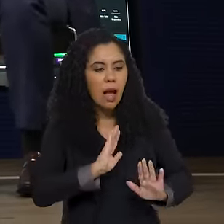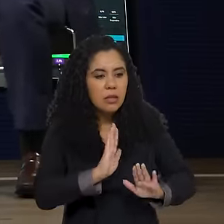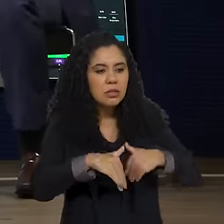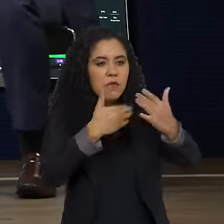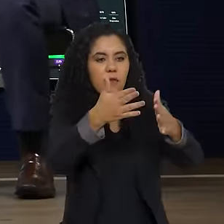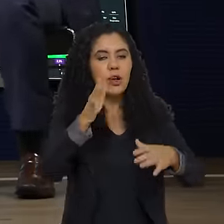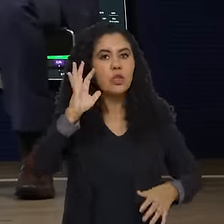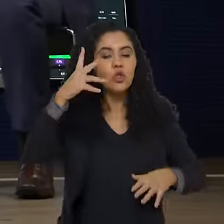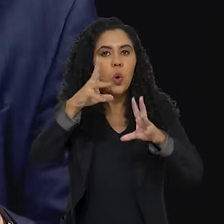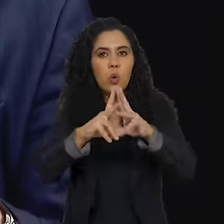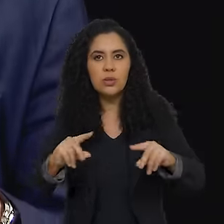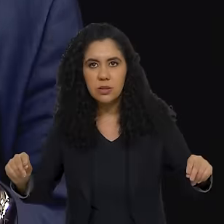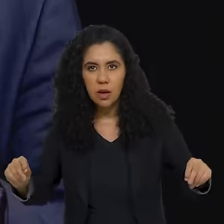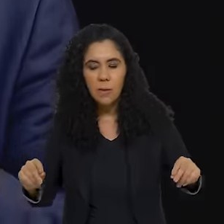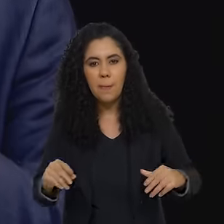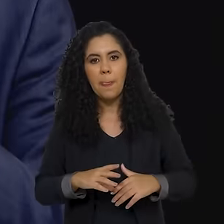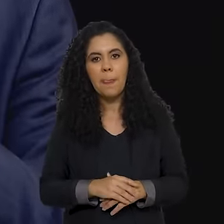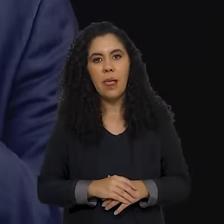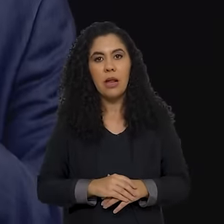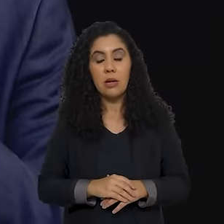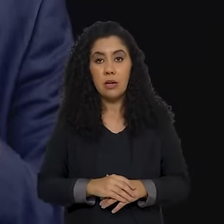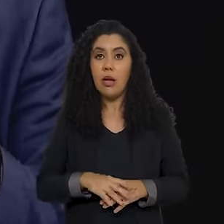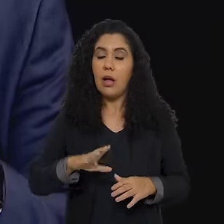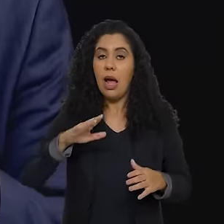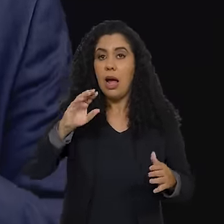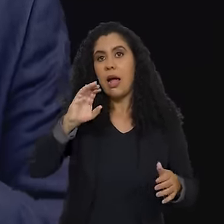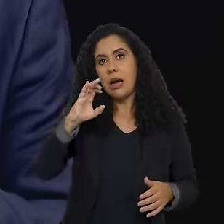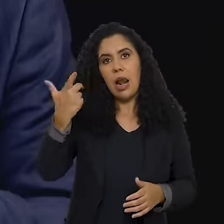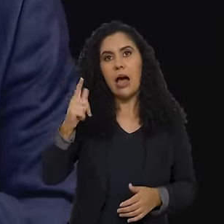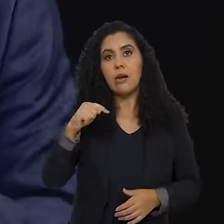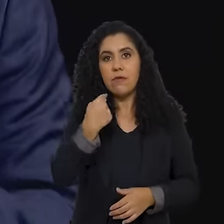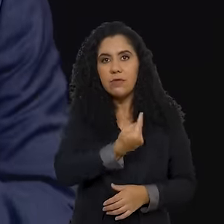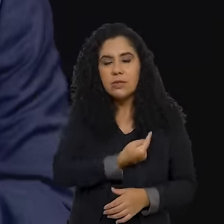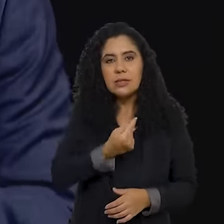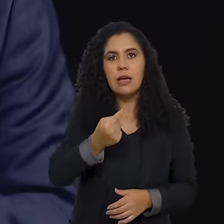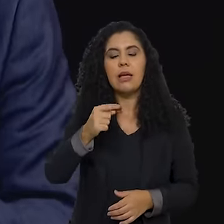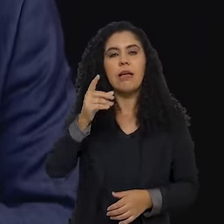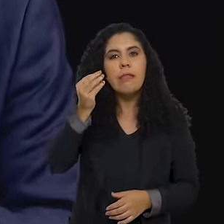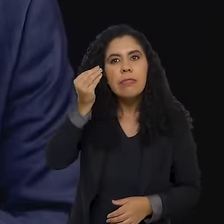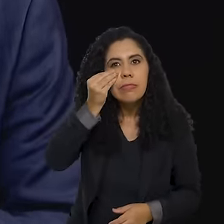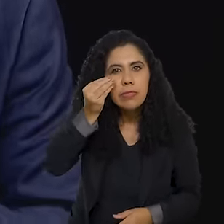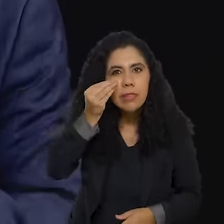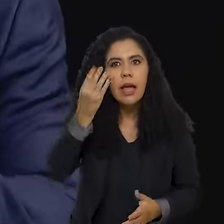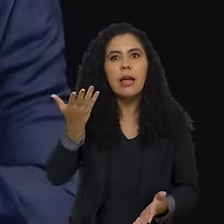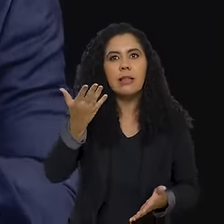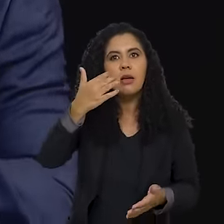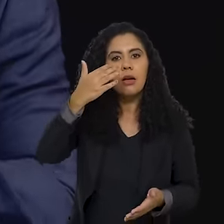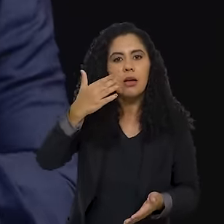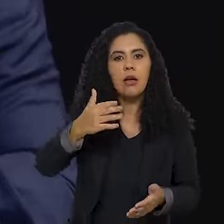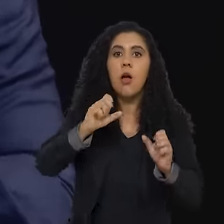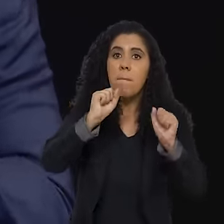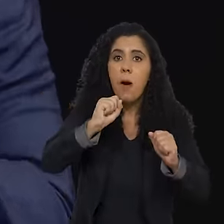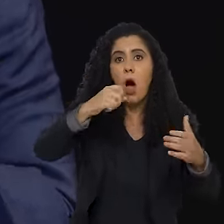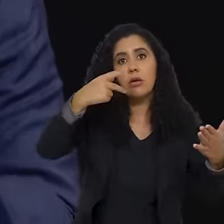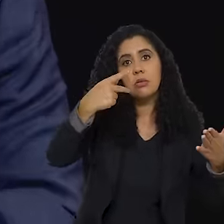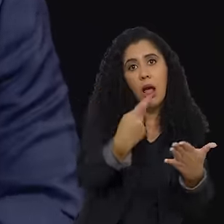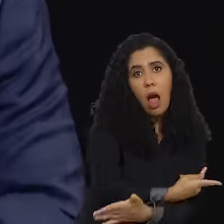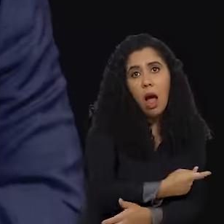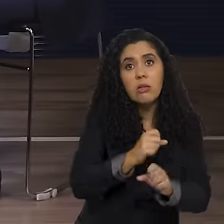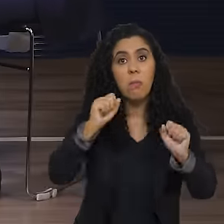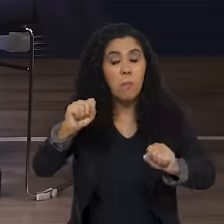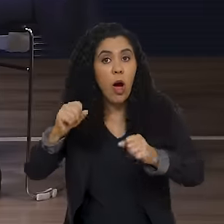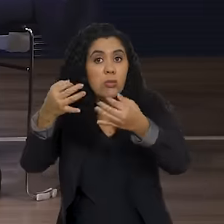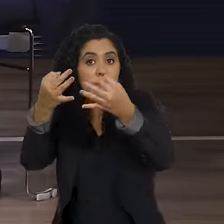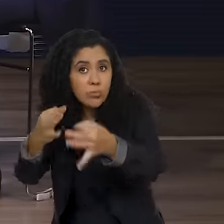desenvolver essa solução? É claro que quando você aposta na inovação, inovação é tentativa, acerto e erro, pode dar